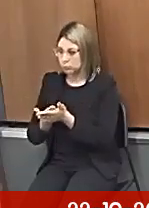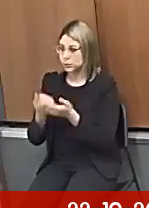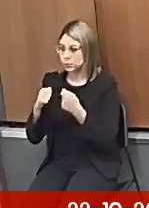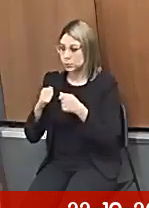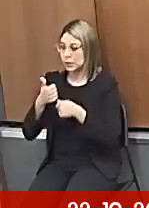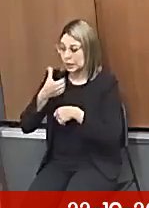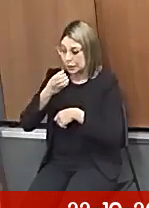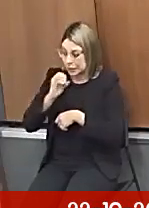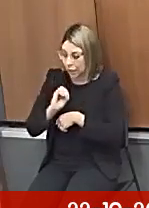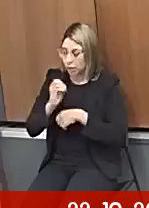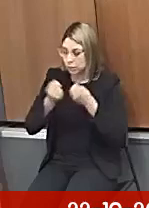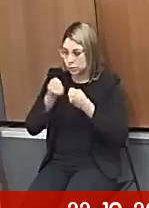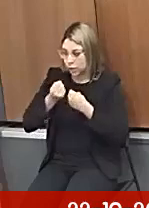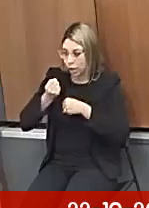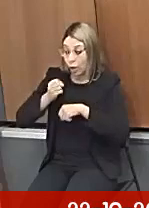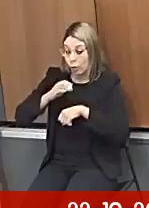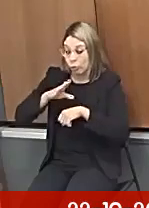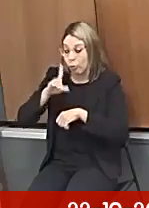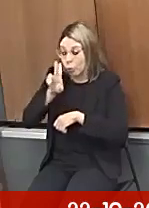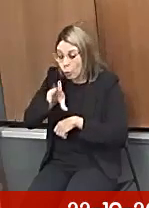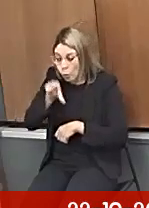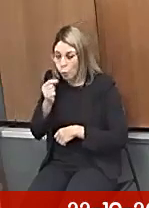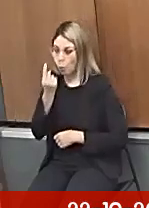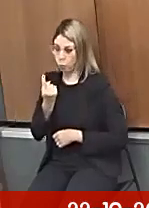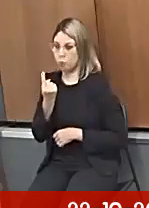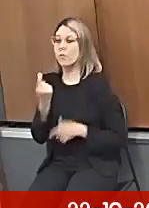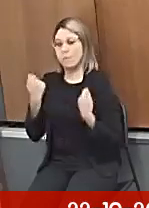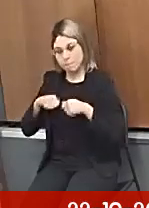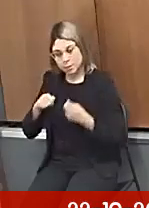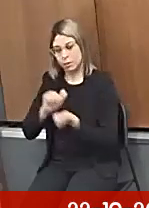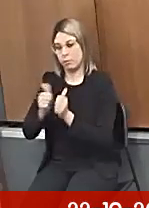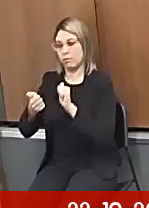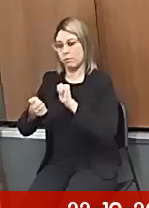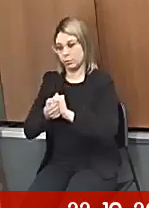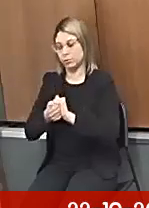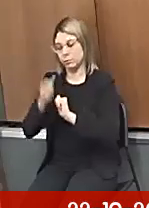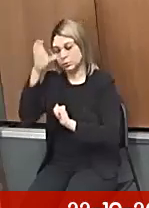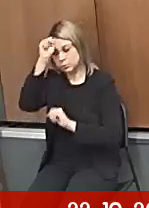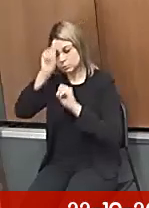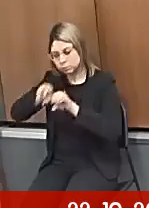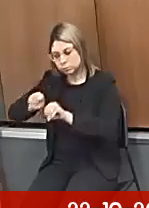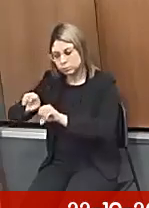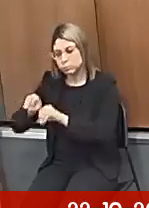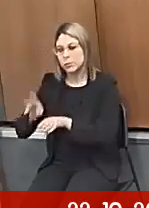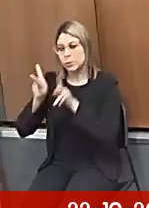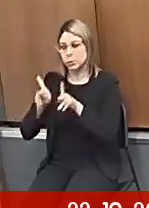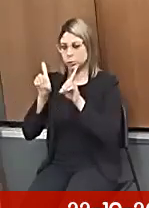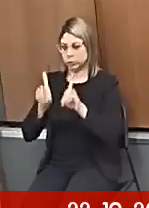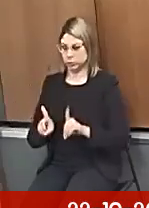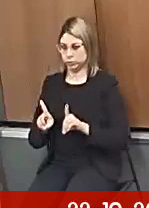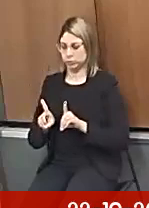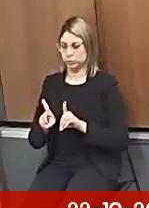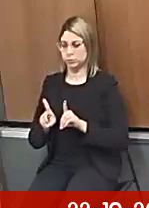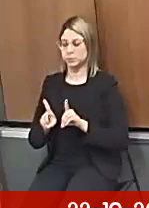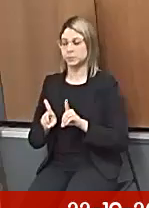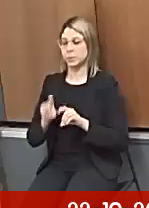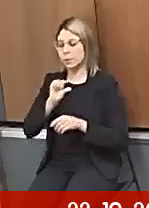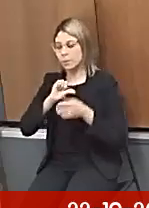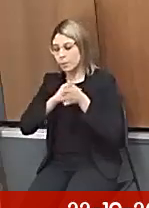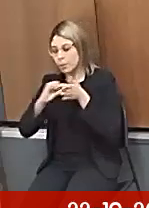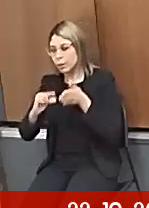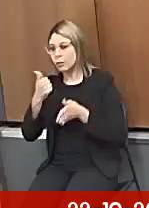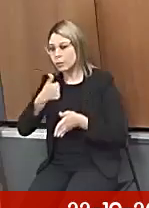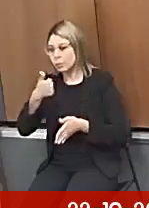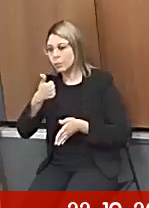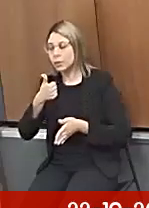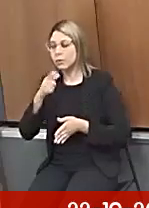10 veículos obrigatórios a disponibilizar pelo menos um veículo adaptado para aprendizagem de pessoas com deficiência. Parágrafo 1º. Os centros de